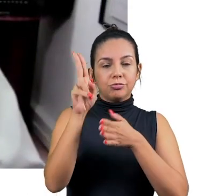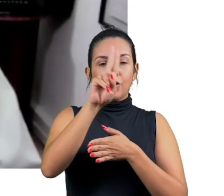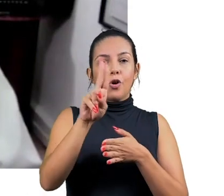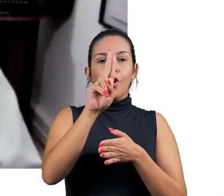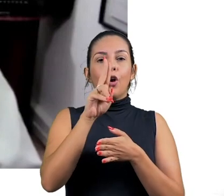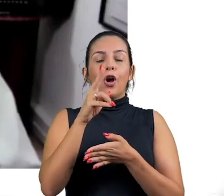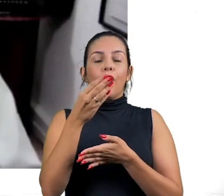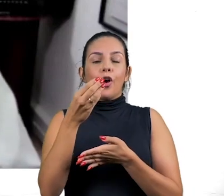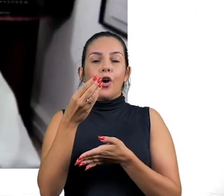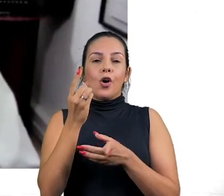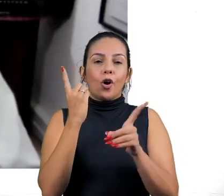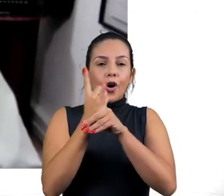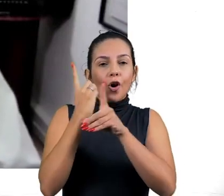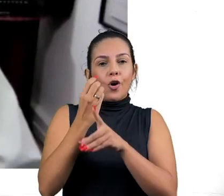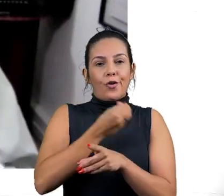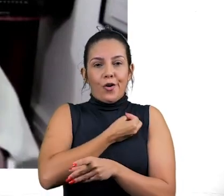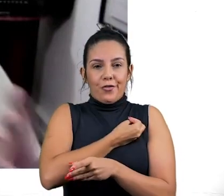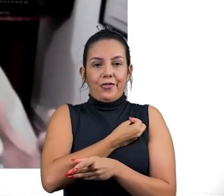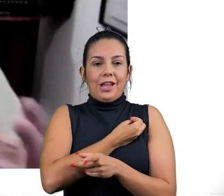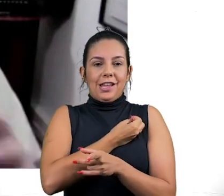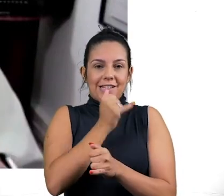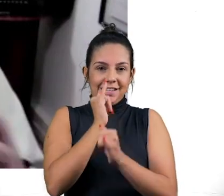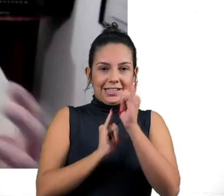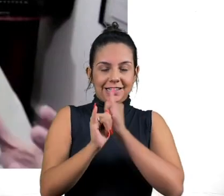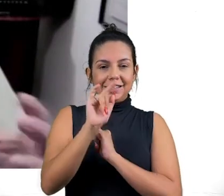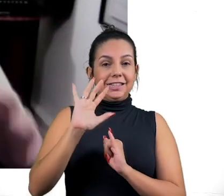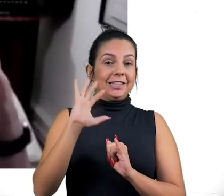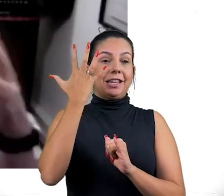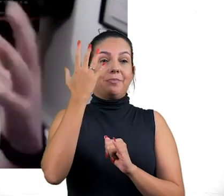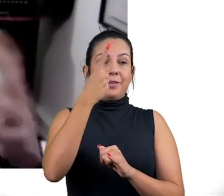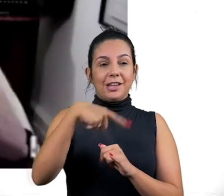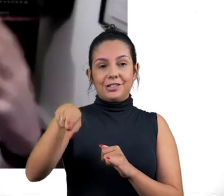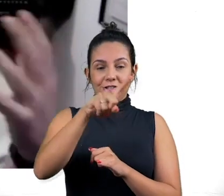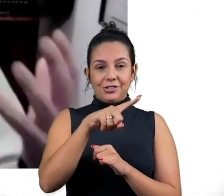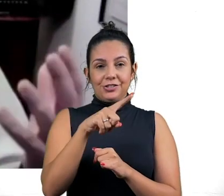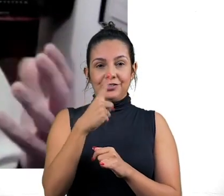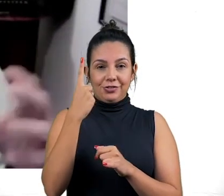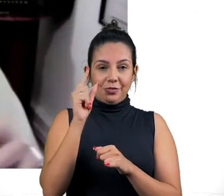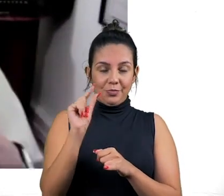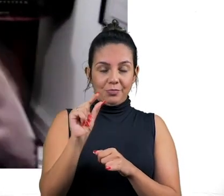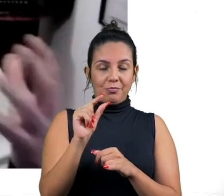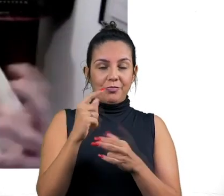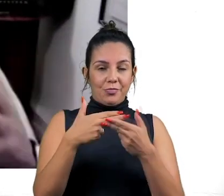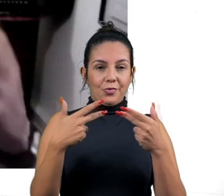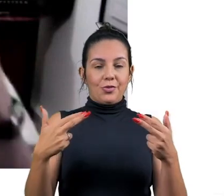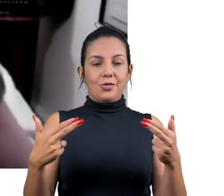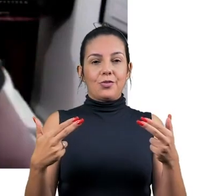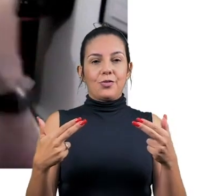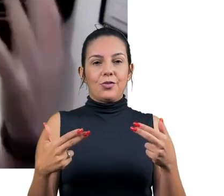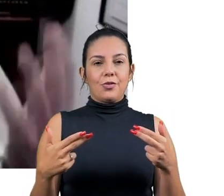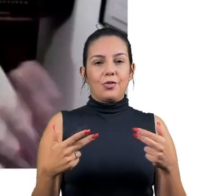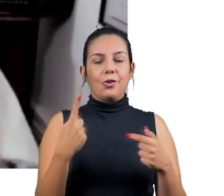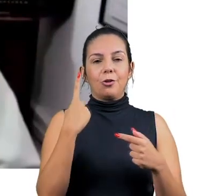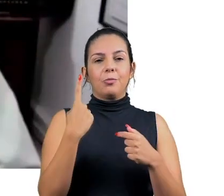de conviver é a convivência digital. Então, de repente, a cyberesfera, que era um pouco uma coisa assim,